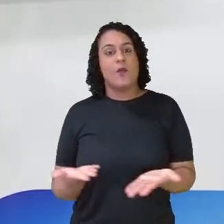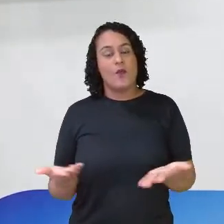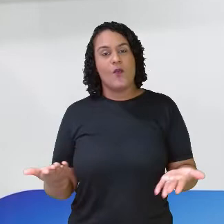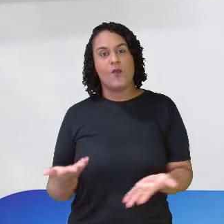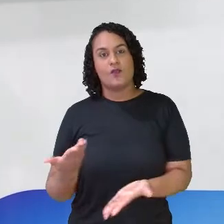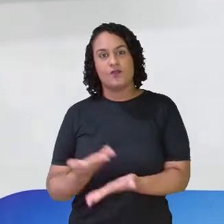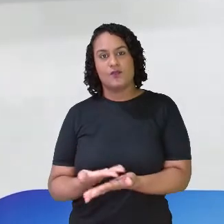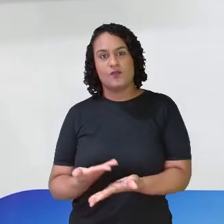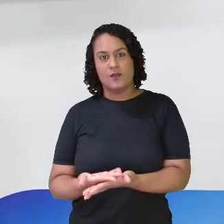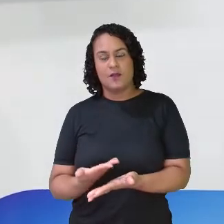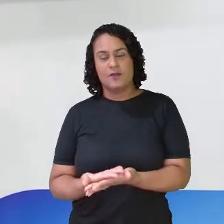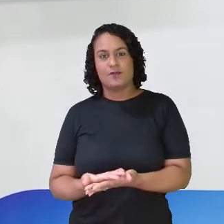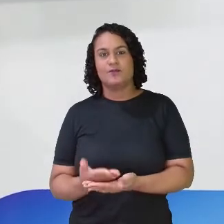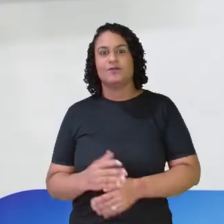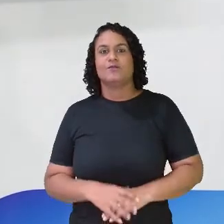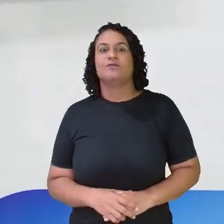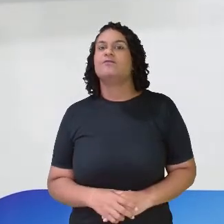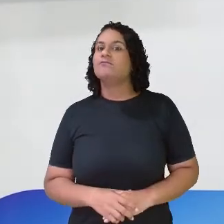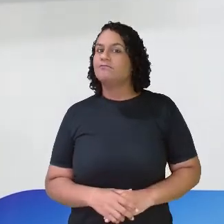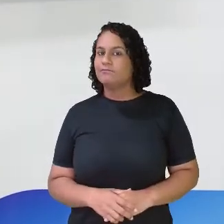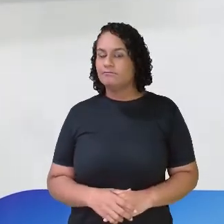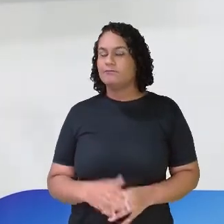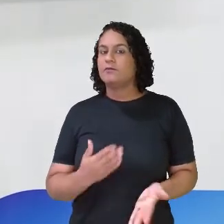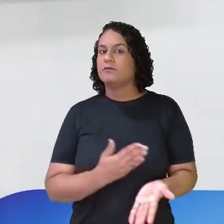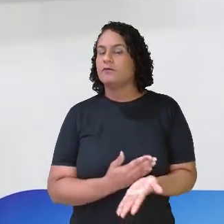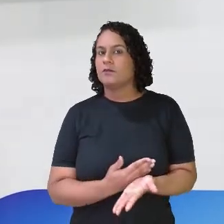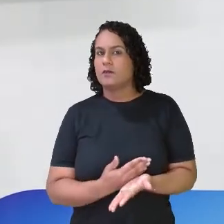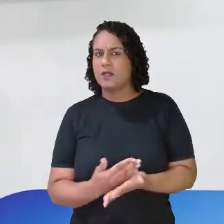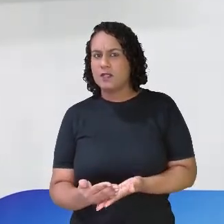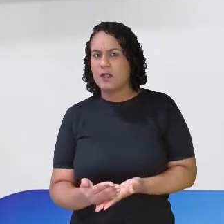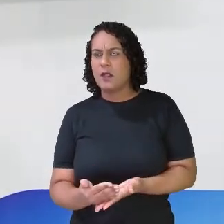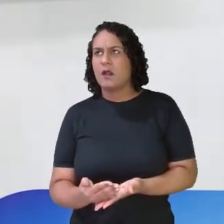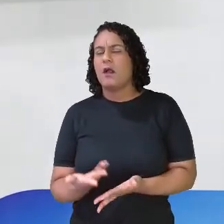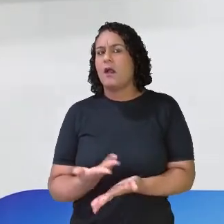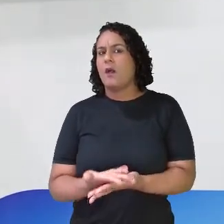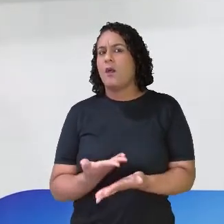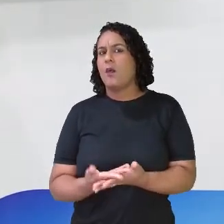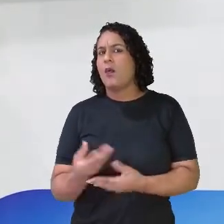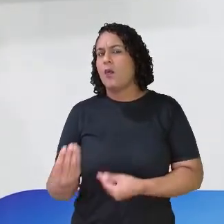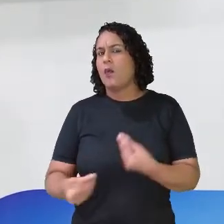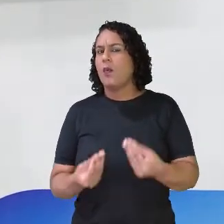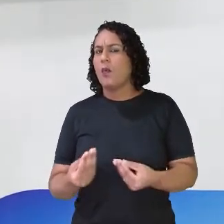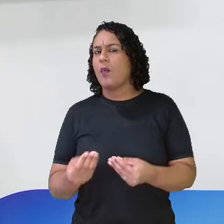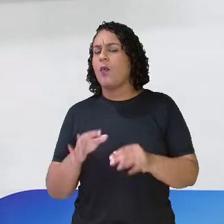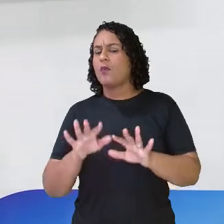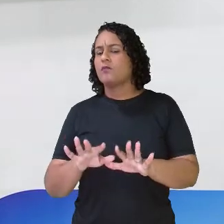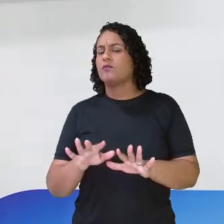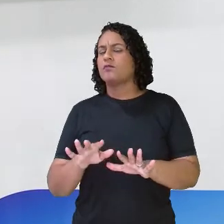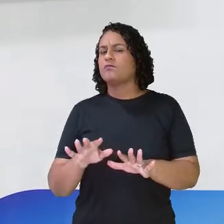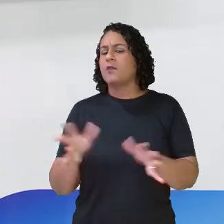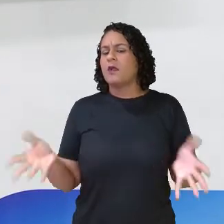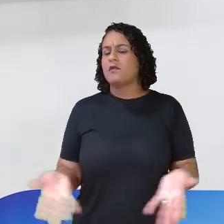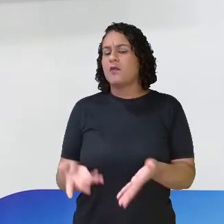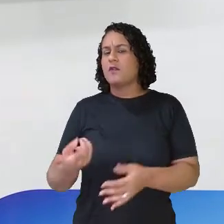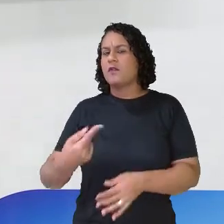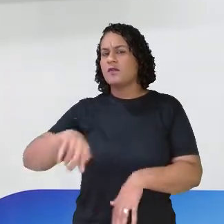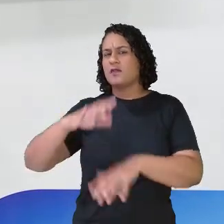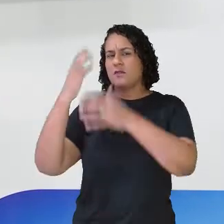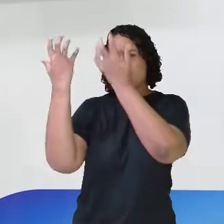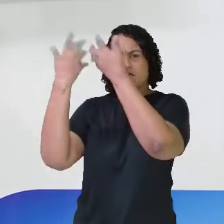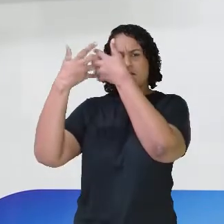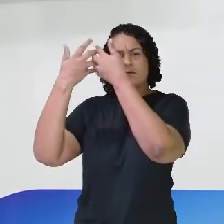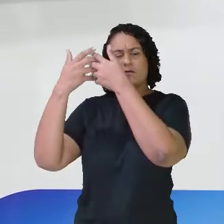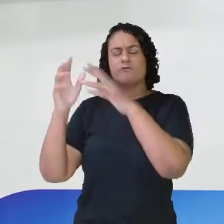os sólidos geométricos. Eu já começo a aula provocando você que está em casa. Qual